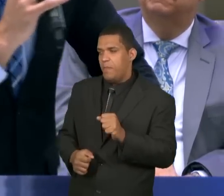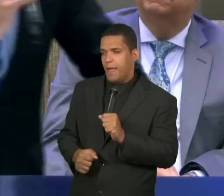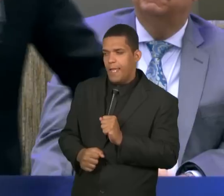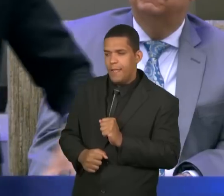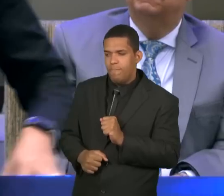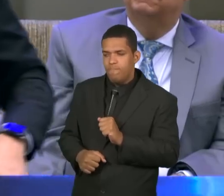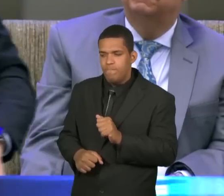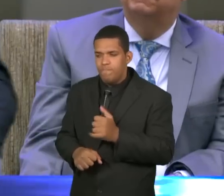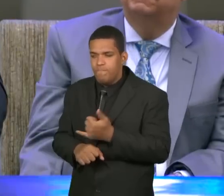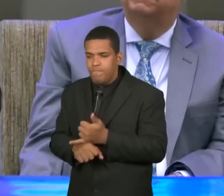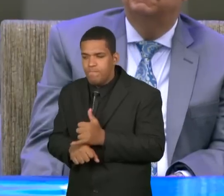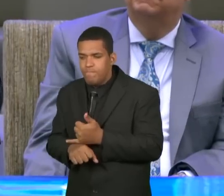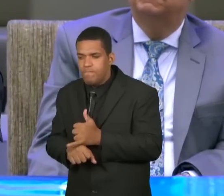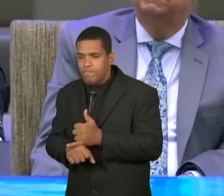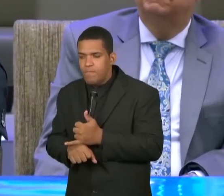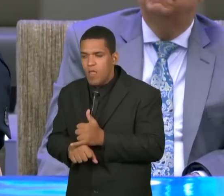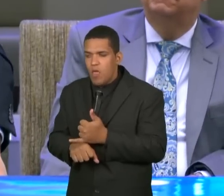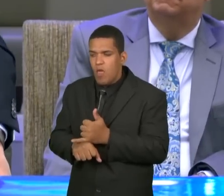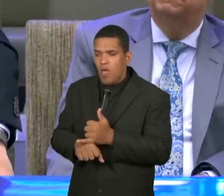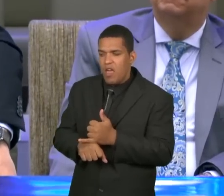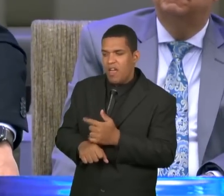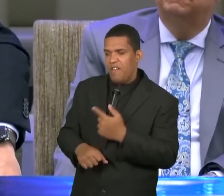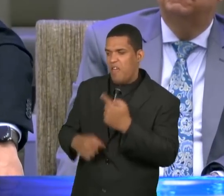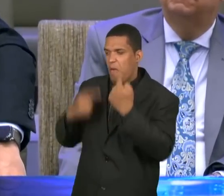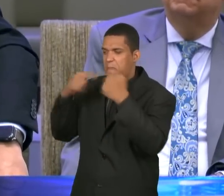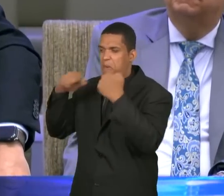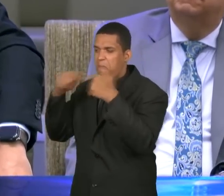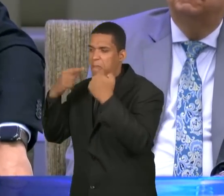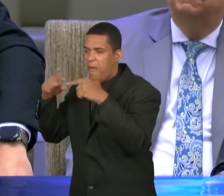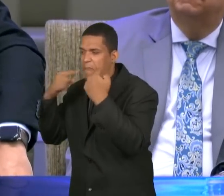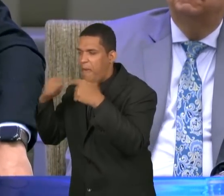calar para poder fazer em suas acusações